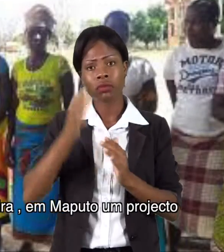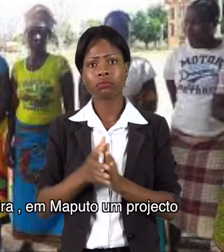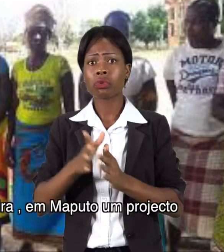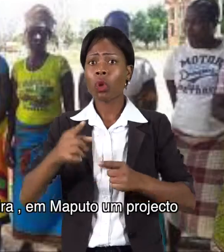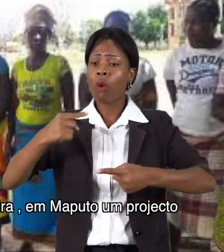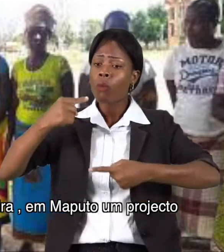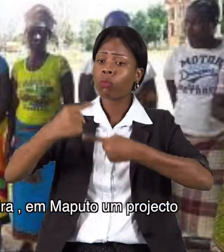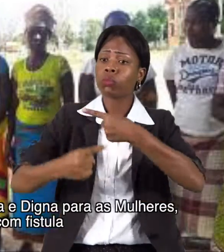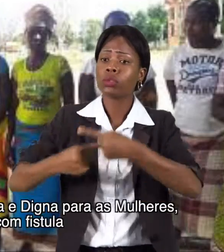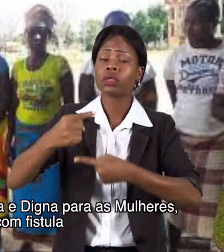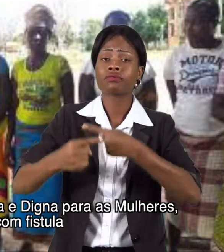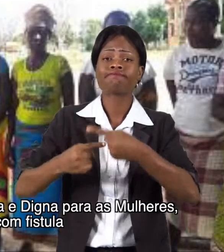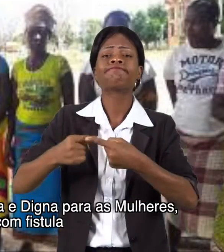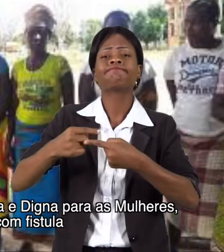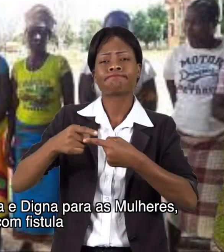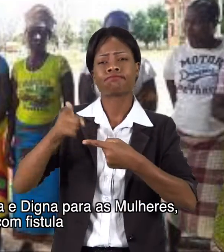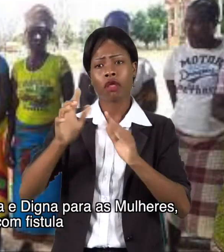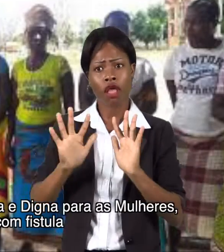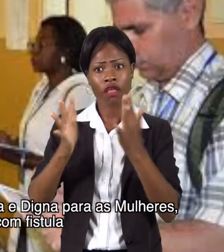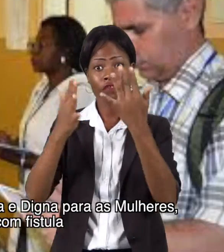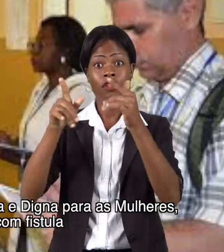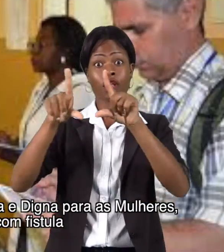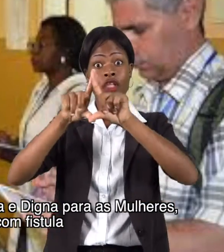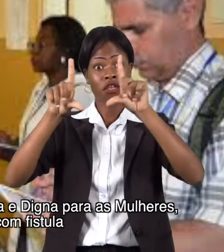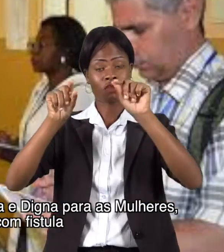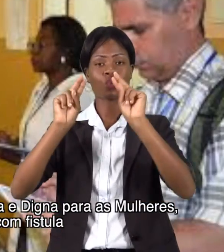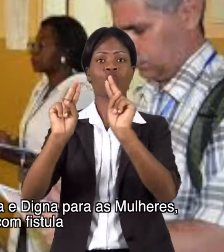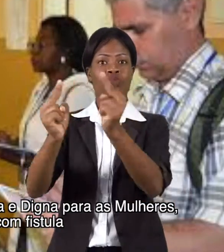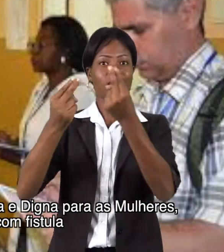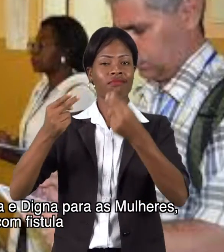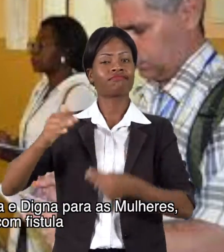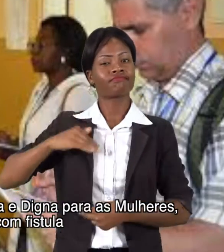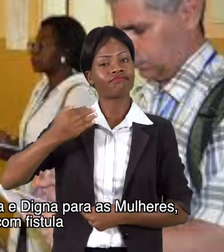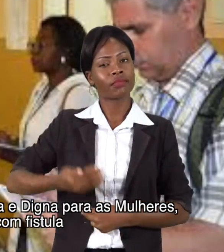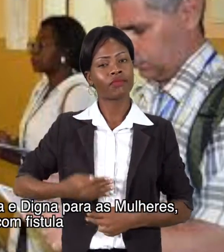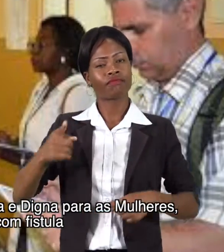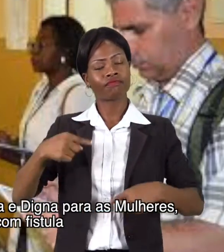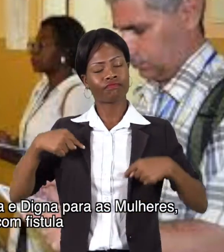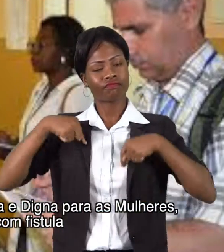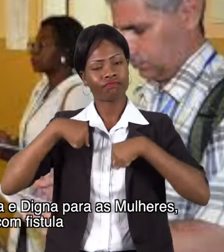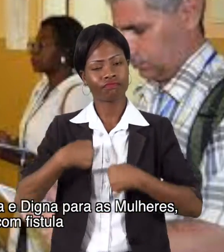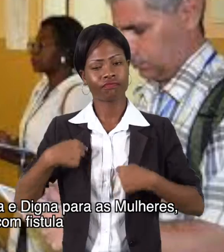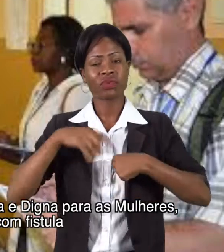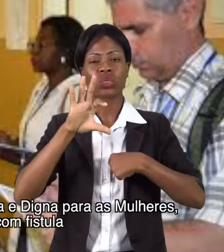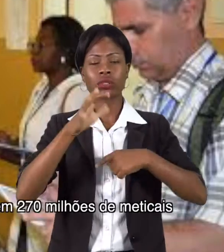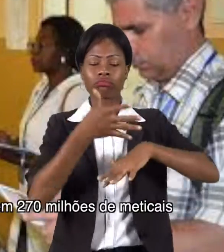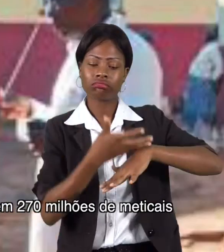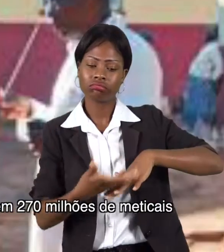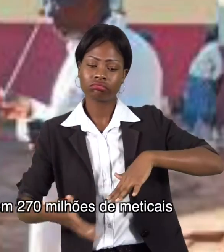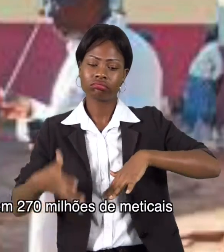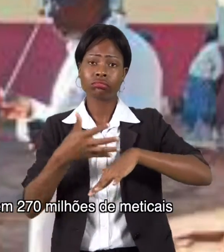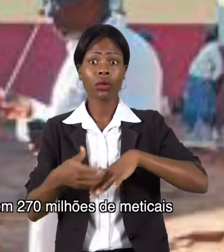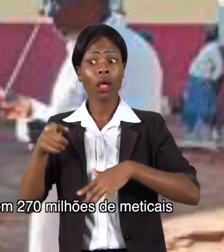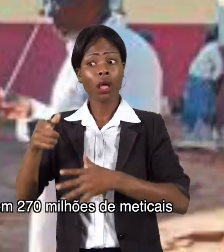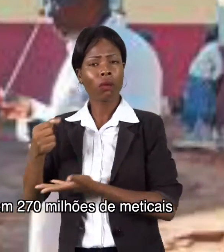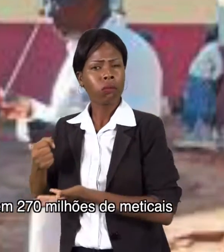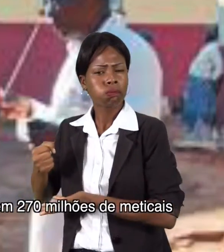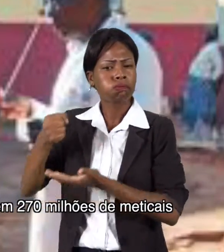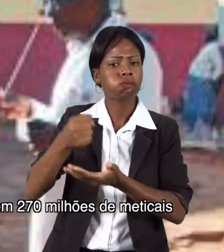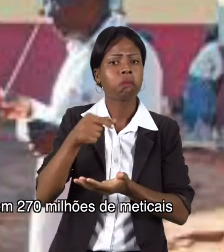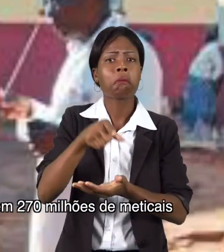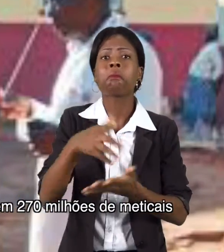Maputo um projeto denominado Uma Vida Nova e Digna para as Mulheres Sofrendo com Fístula. Este